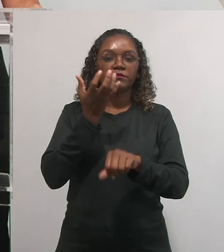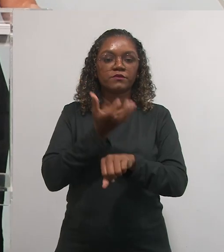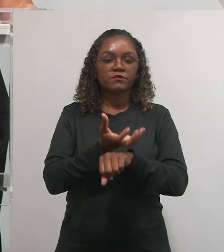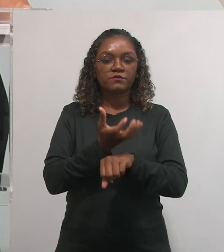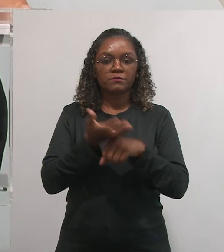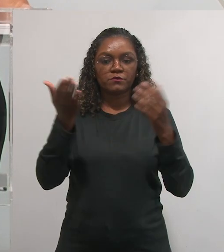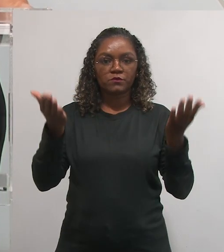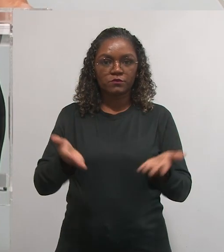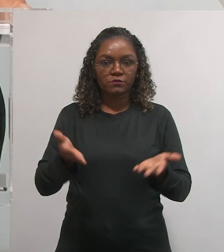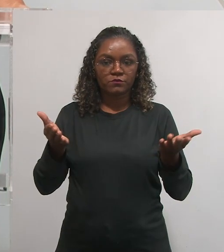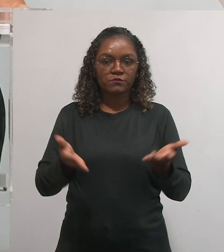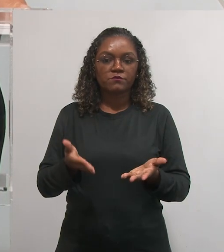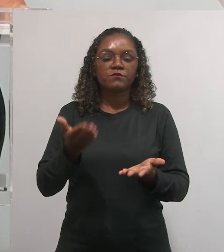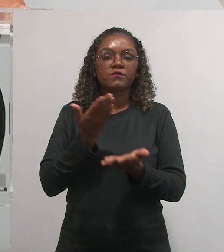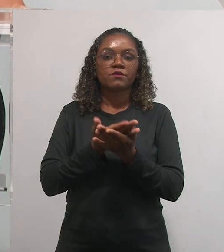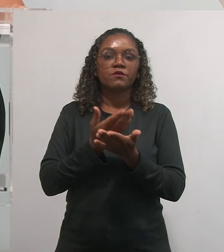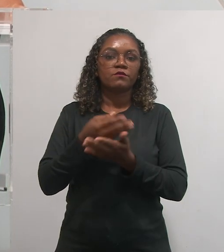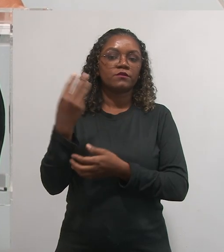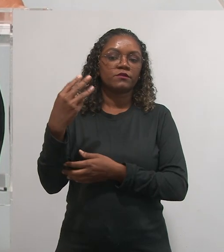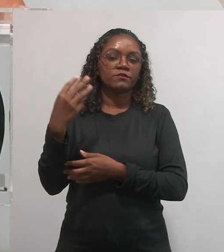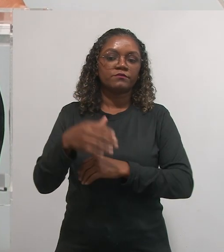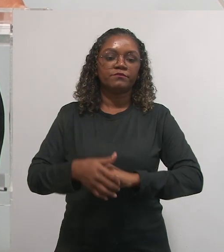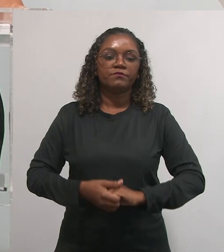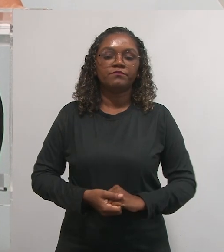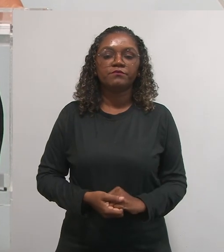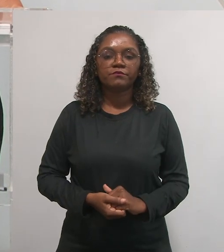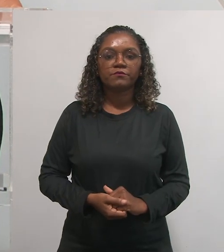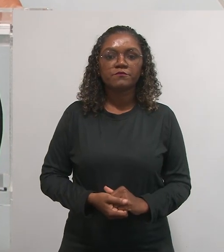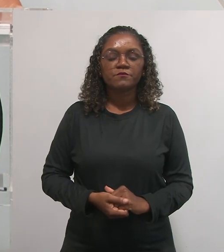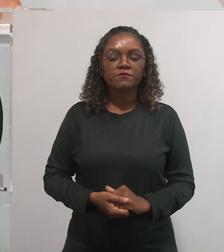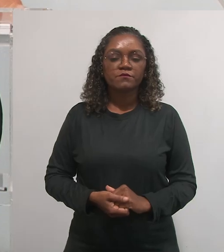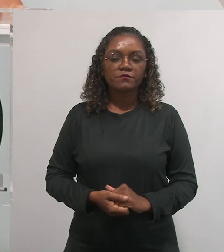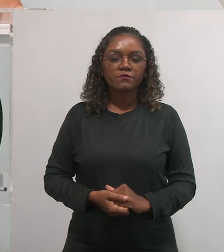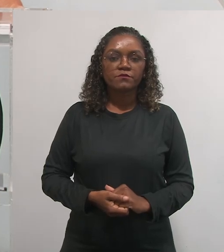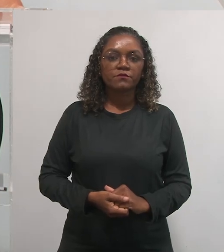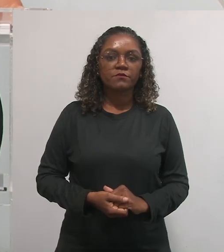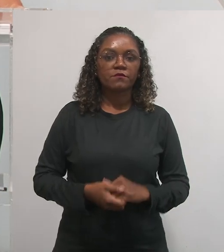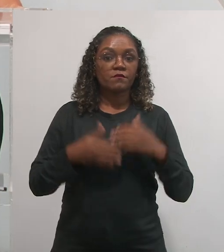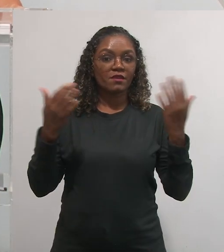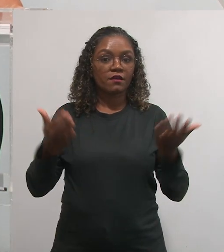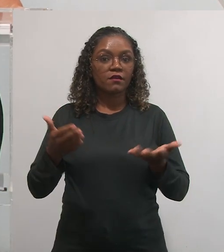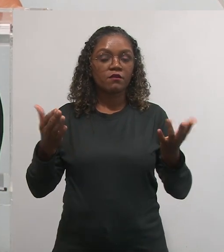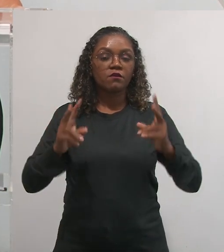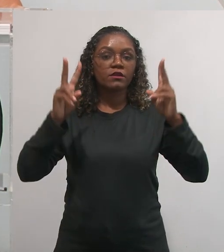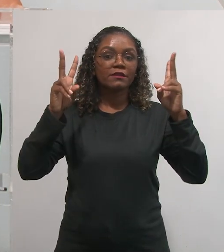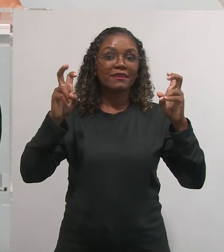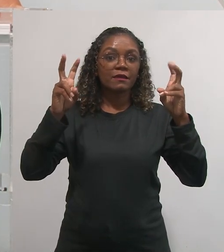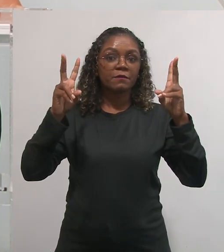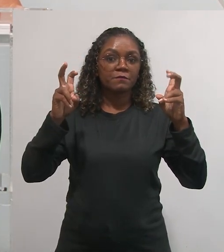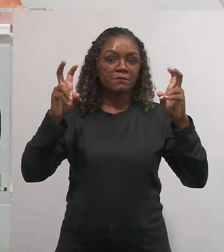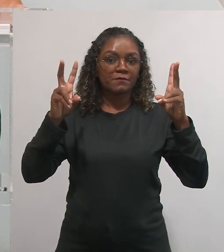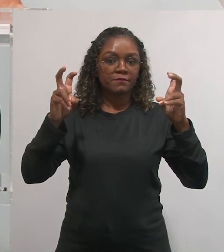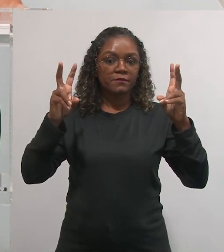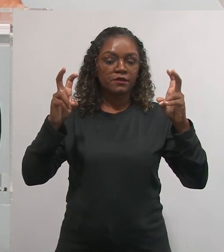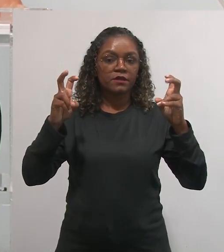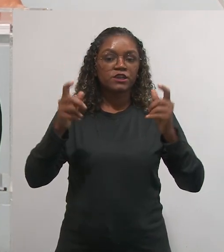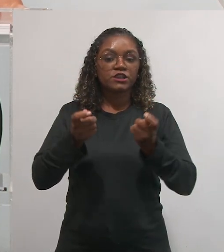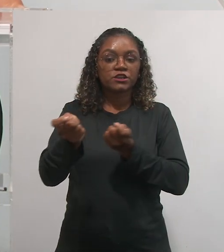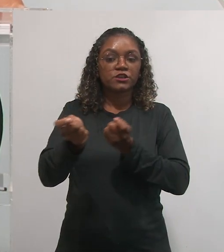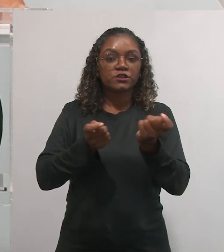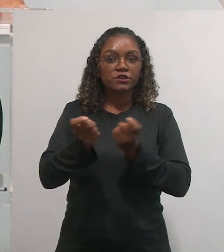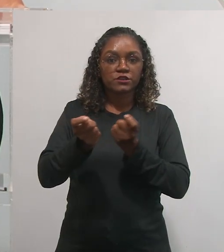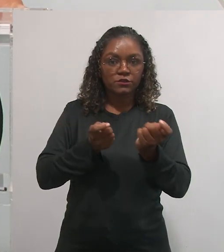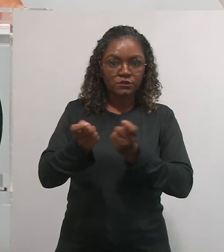nossa disciplina com a aula de número três então agora a gente vai estudar o artefato eh